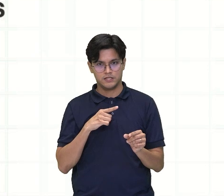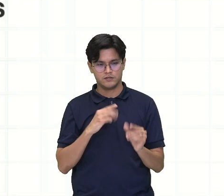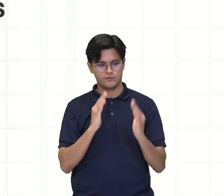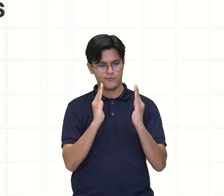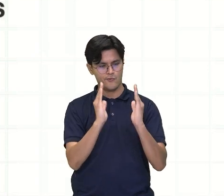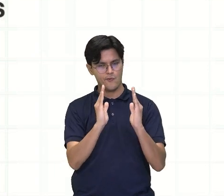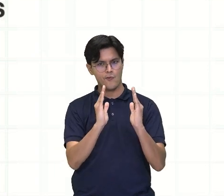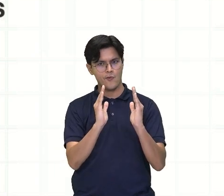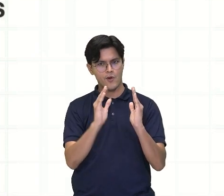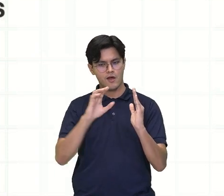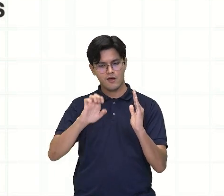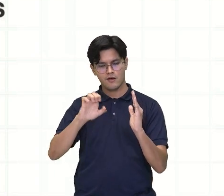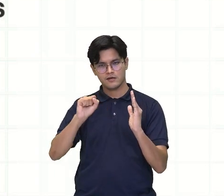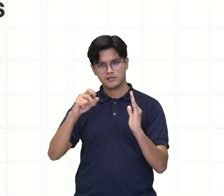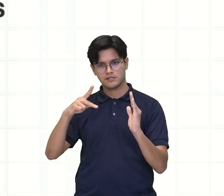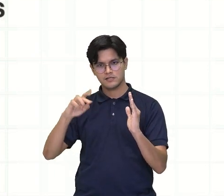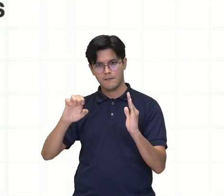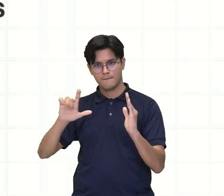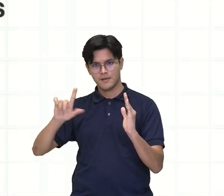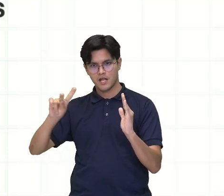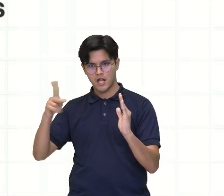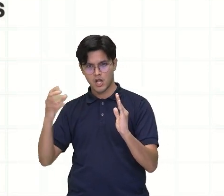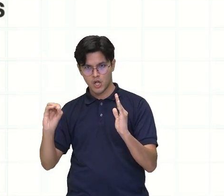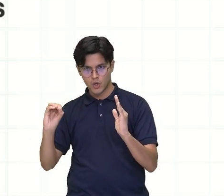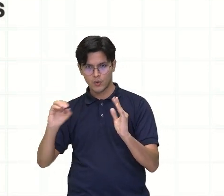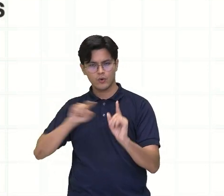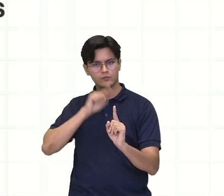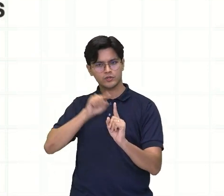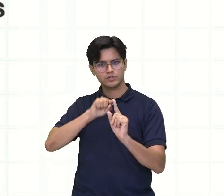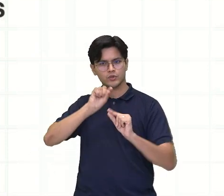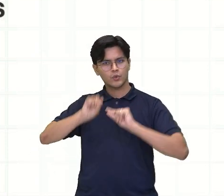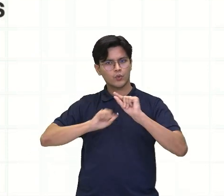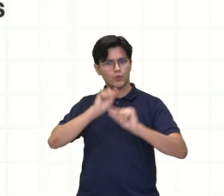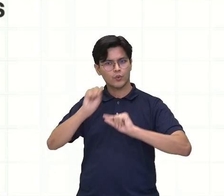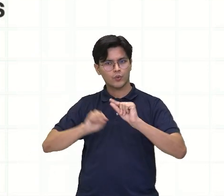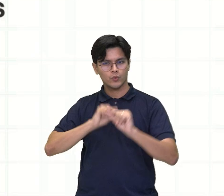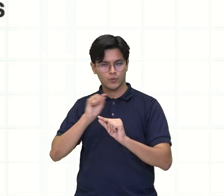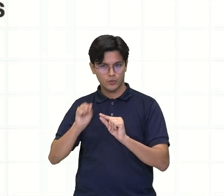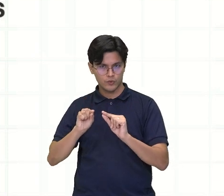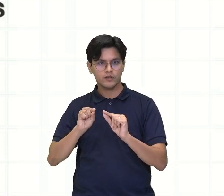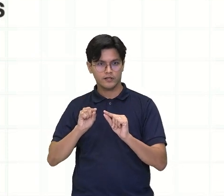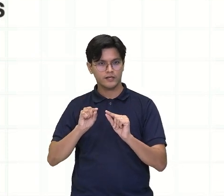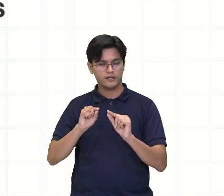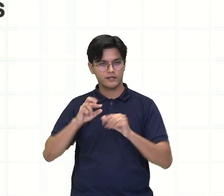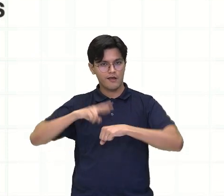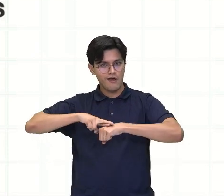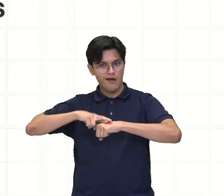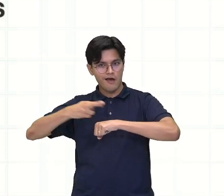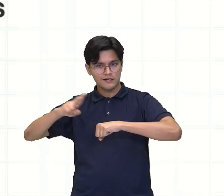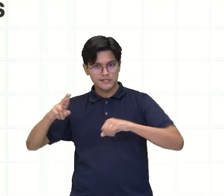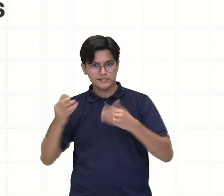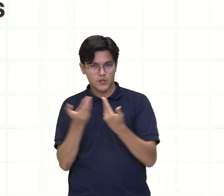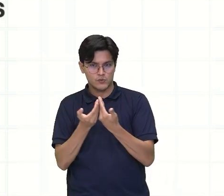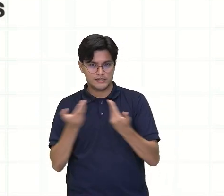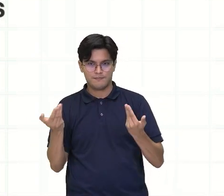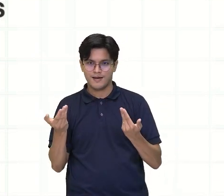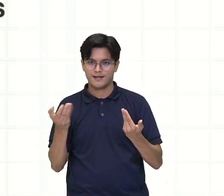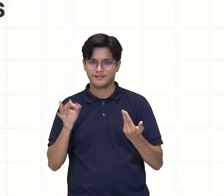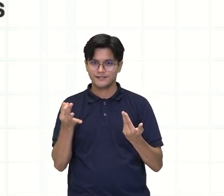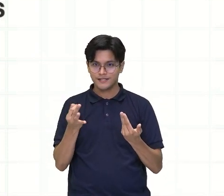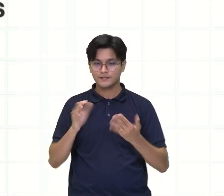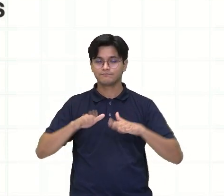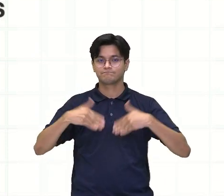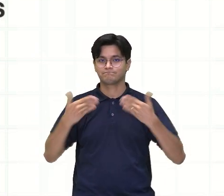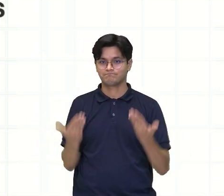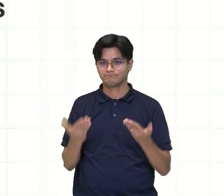faz o quê? O isolamento da radiação. Então, o líquido